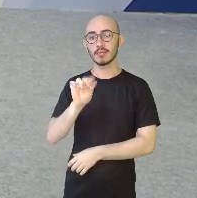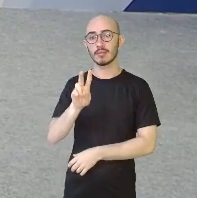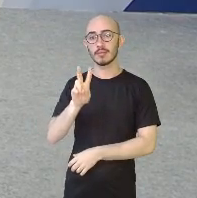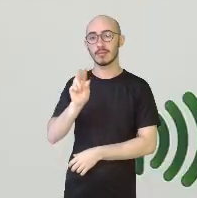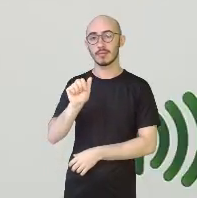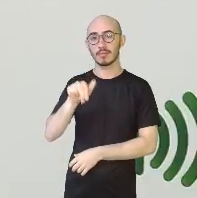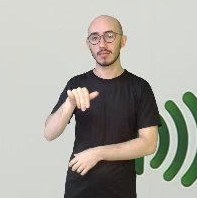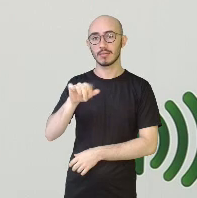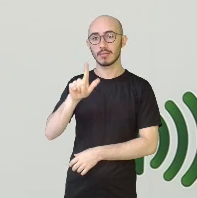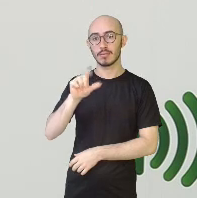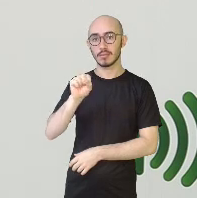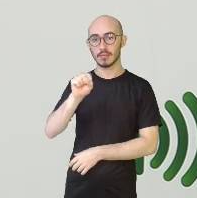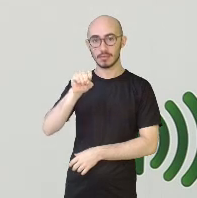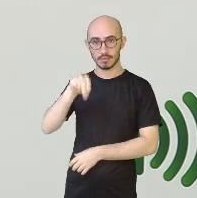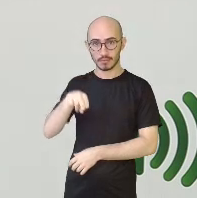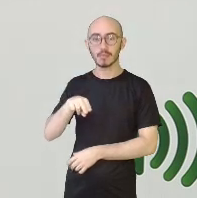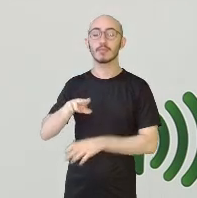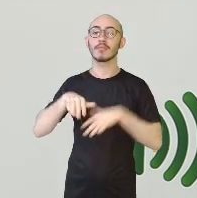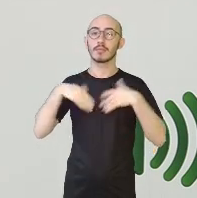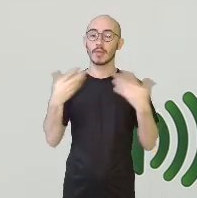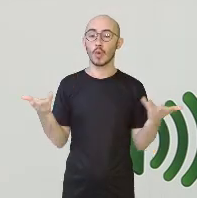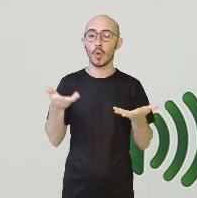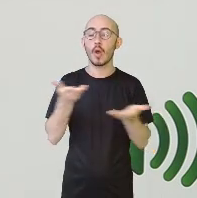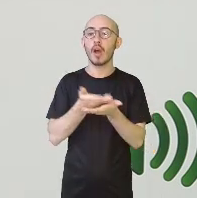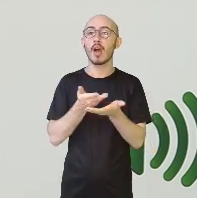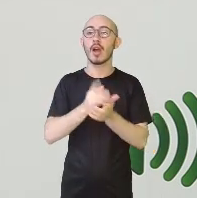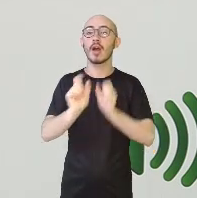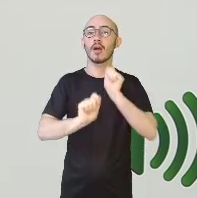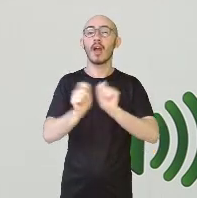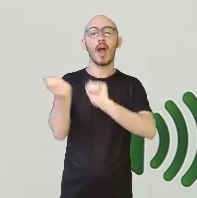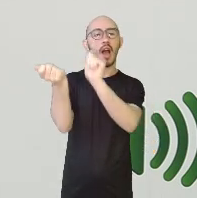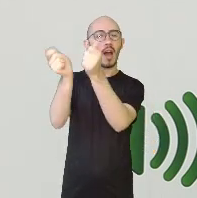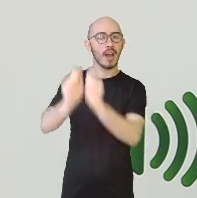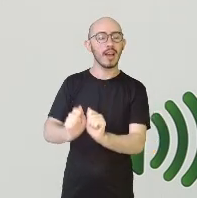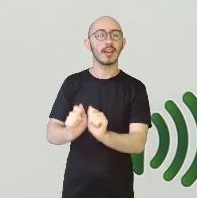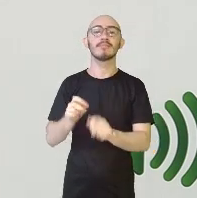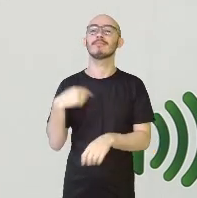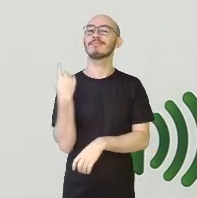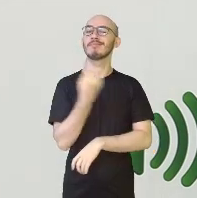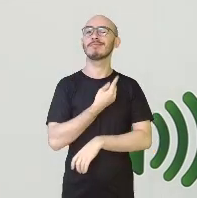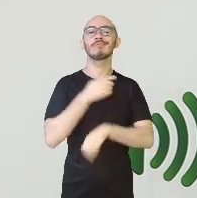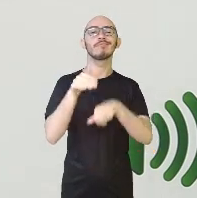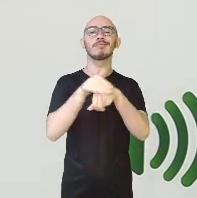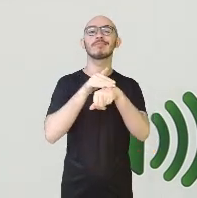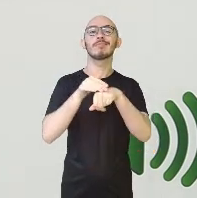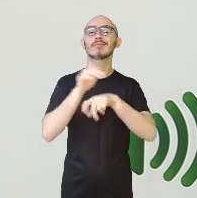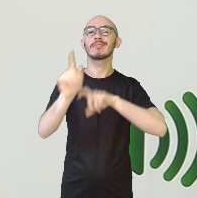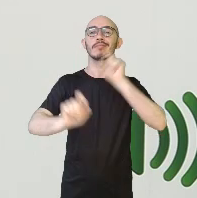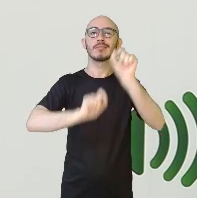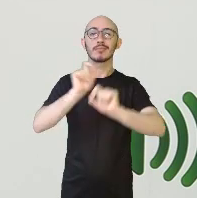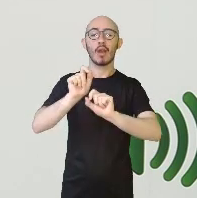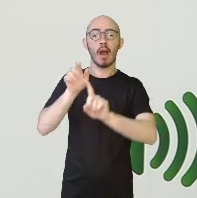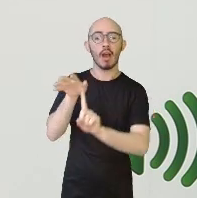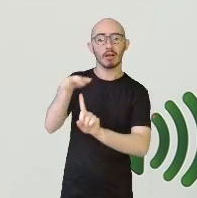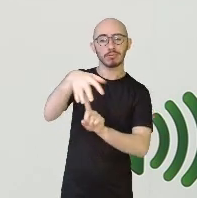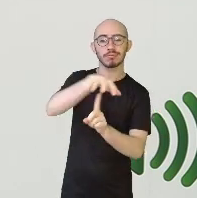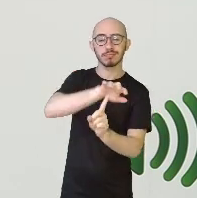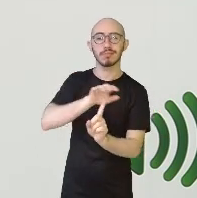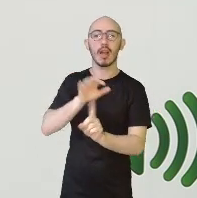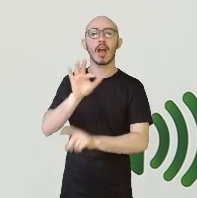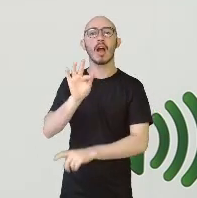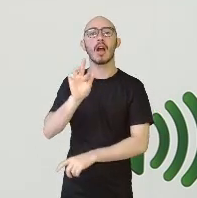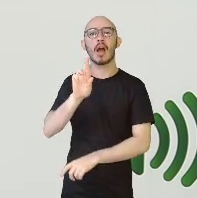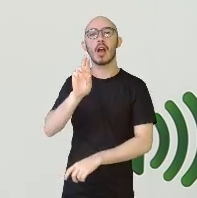e hoje, na nossa aula de arte, nós iremos conversar sobre o frevo novamente,